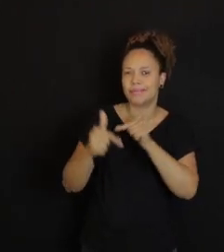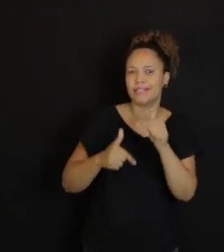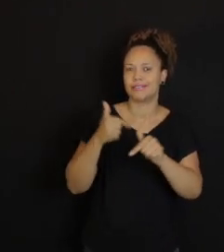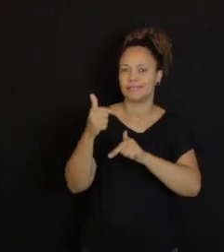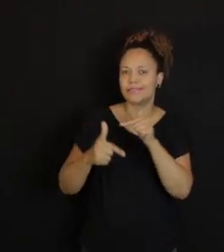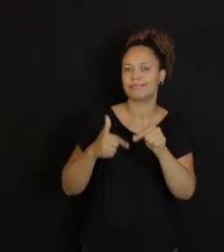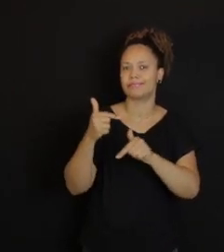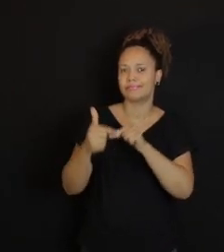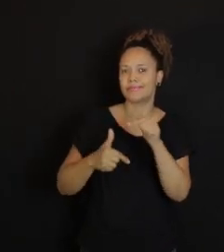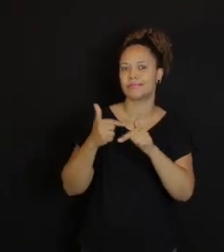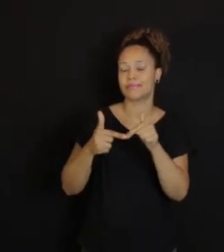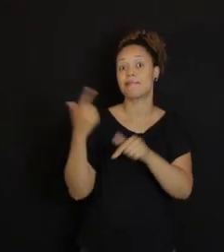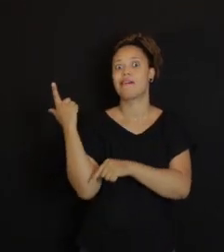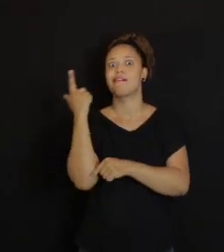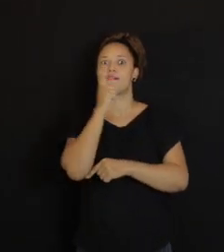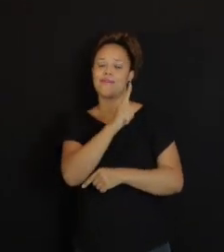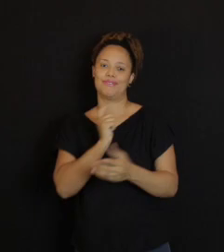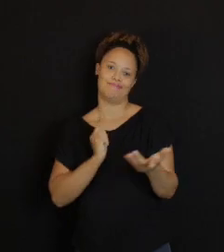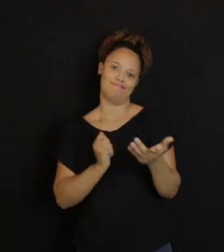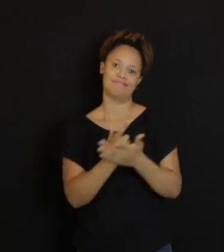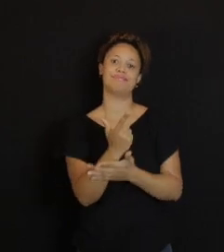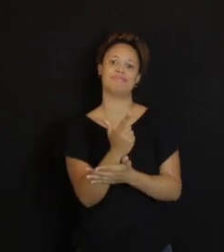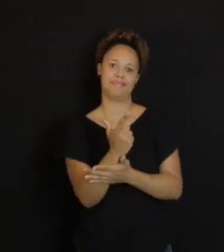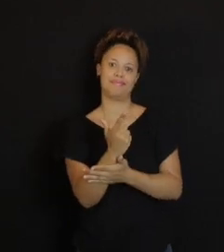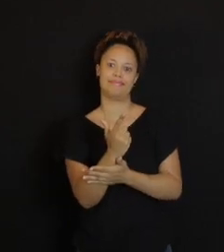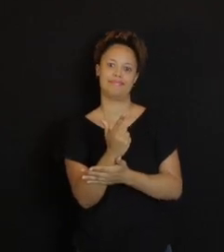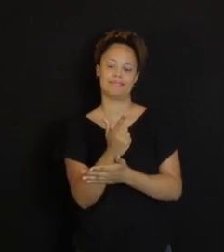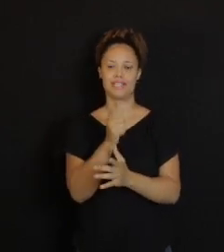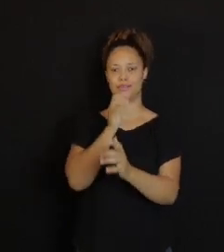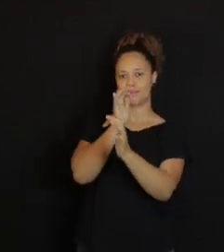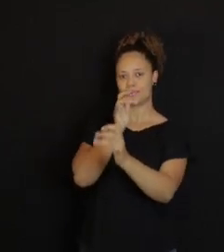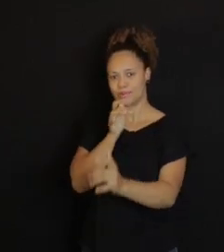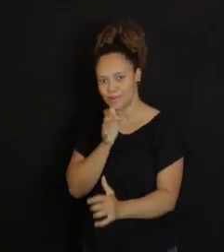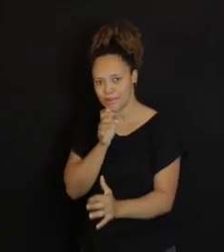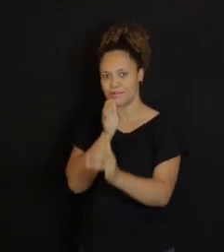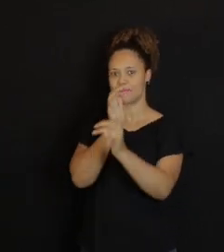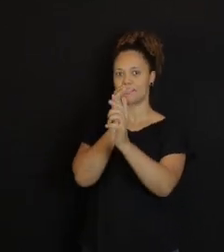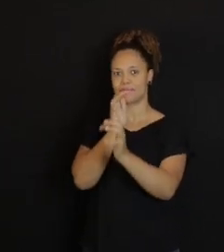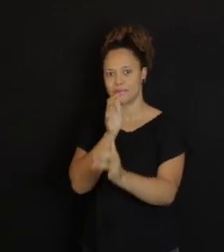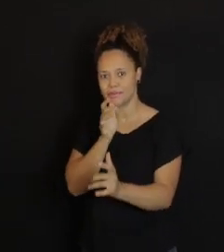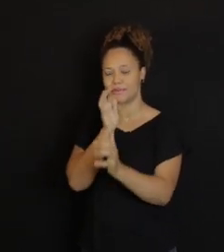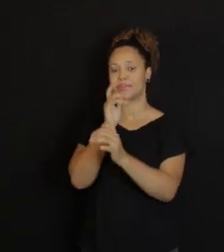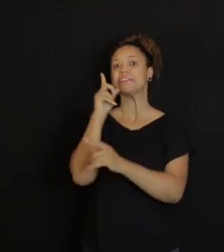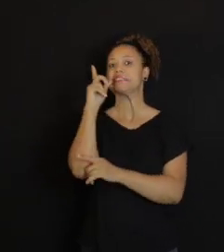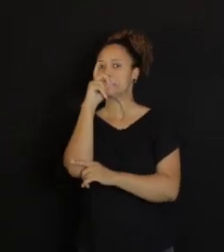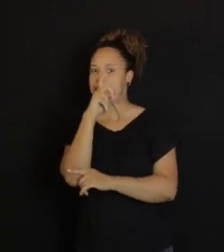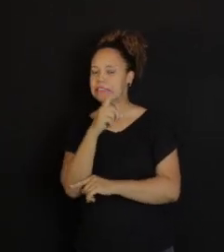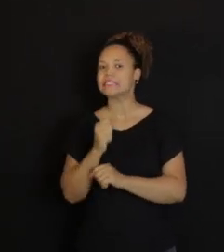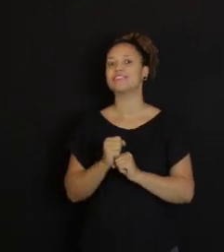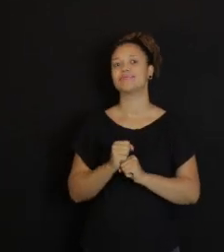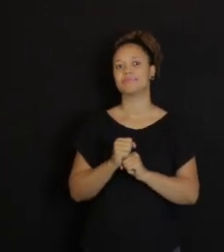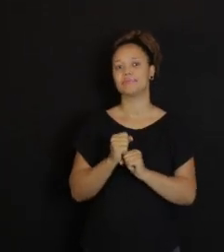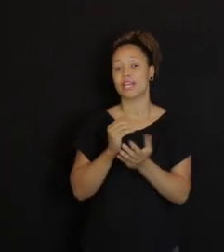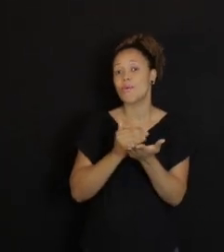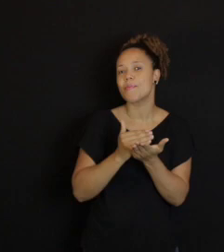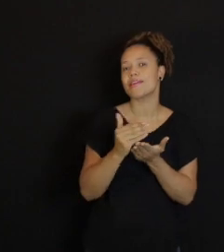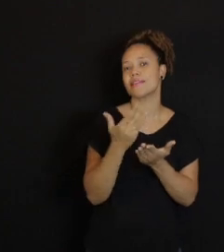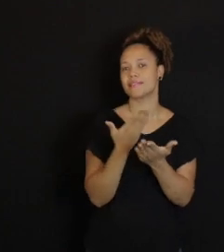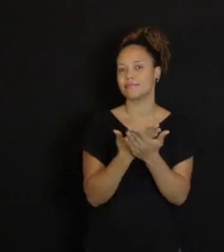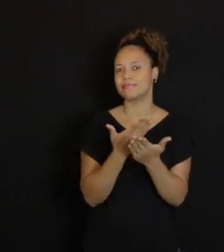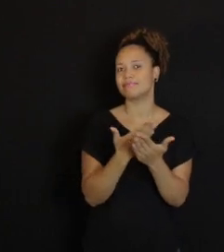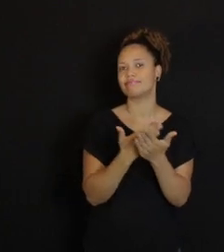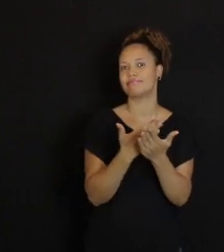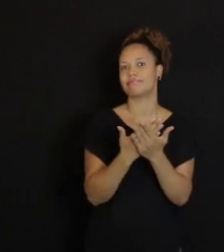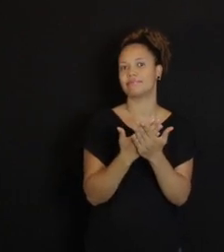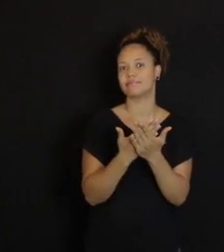poder comprar, dar entrada no instrumento para poder começar a estudar como